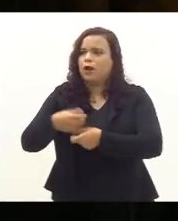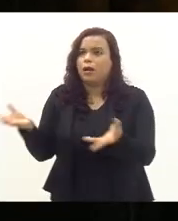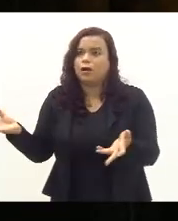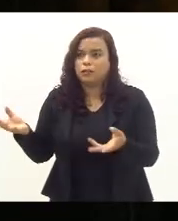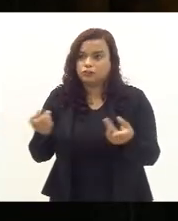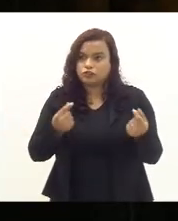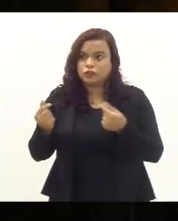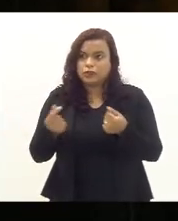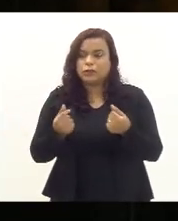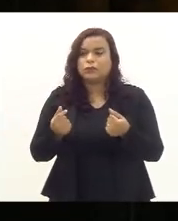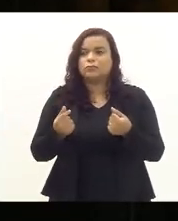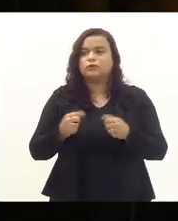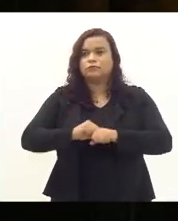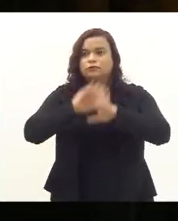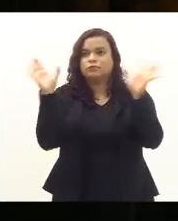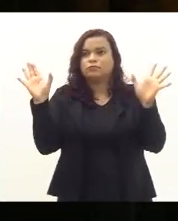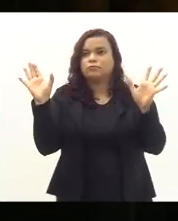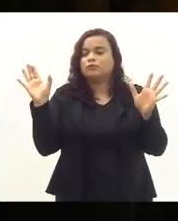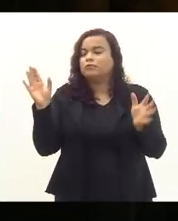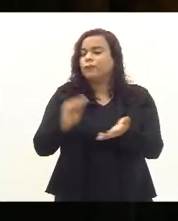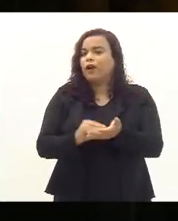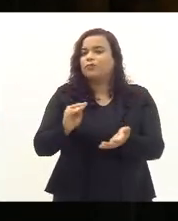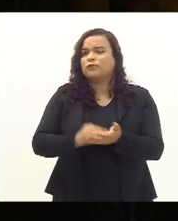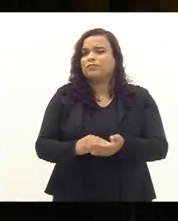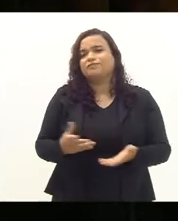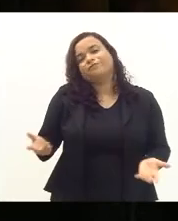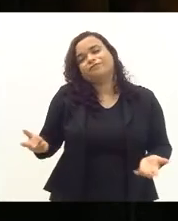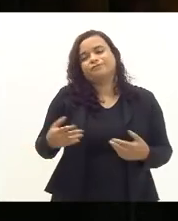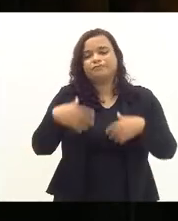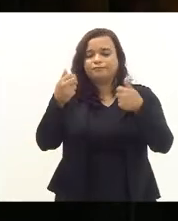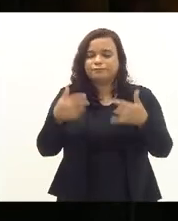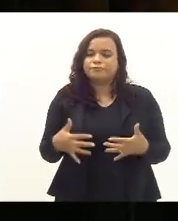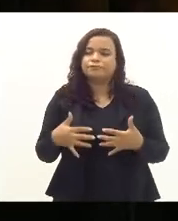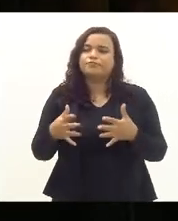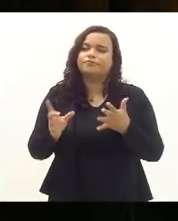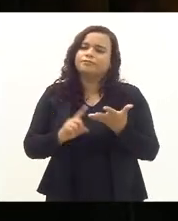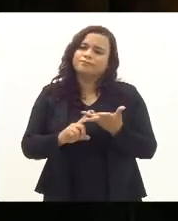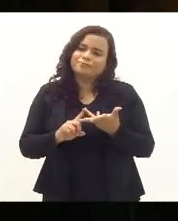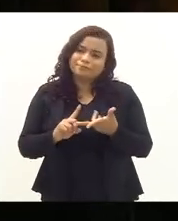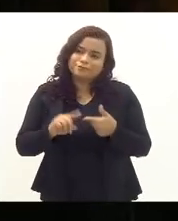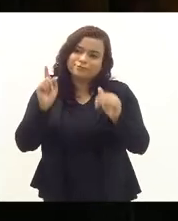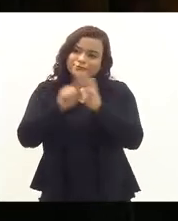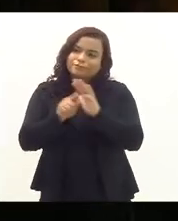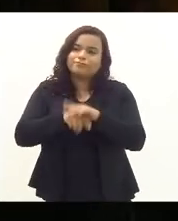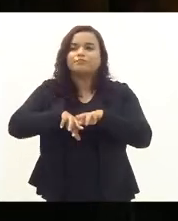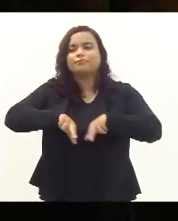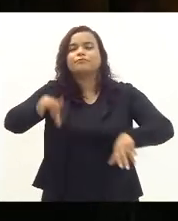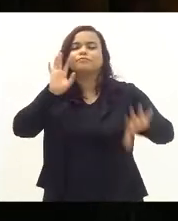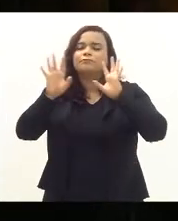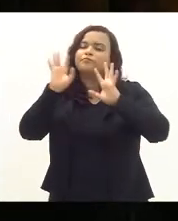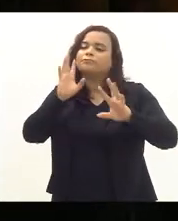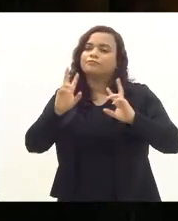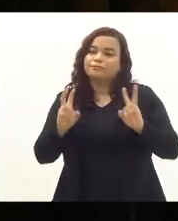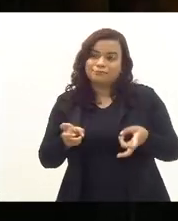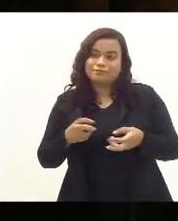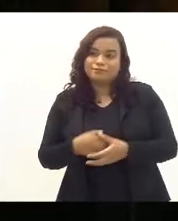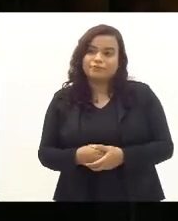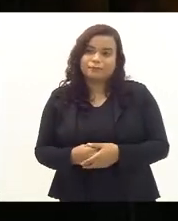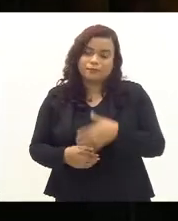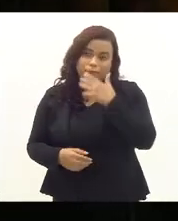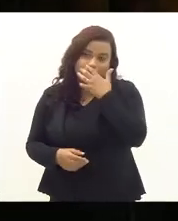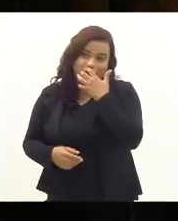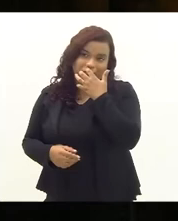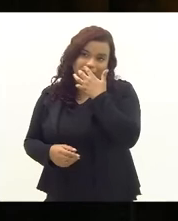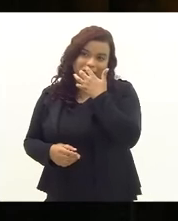dinheiro que pouco a transparência tem então fica aqui em cima da presidenta esses questionamentos questionamentos